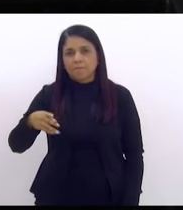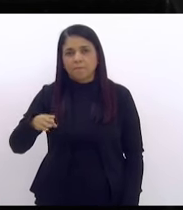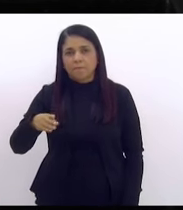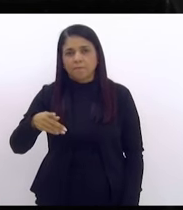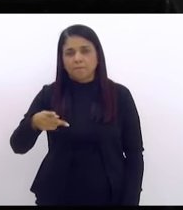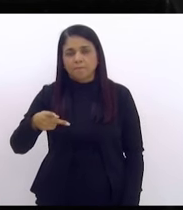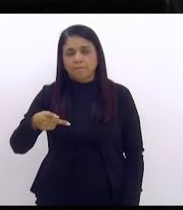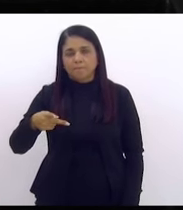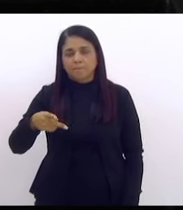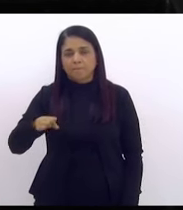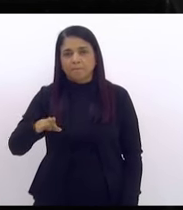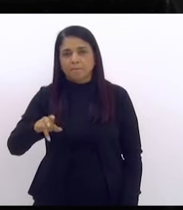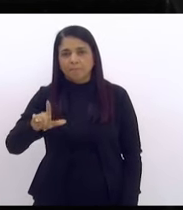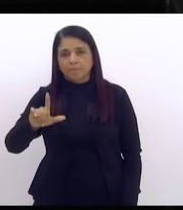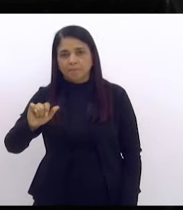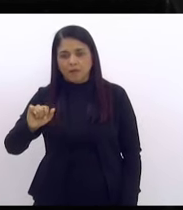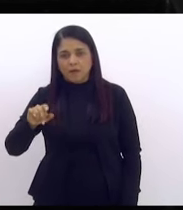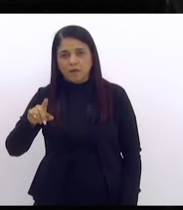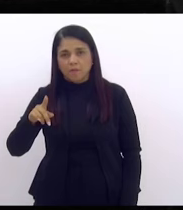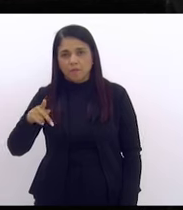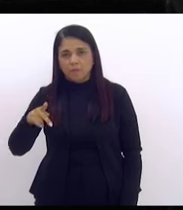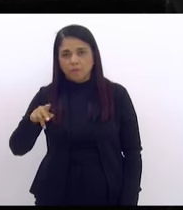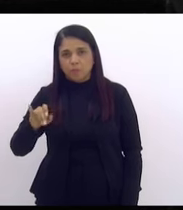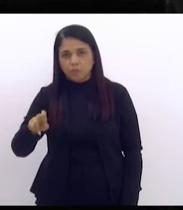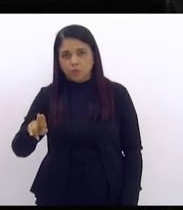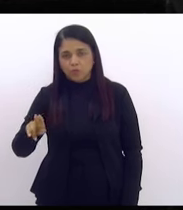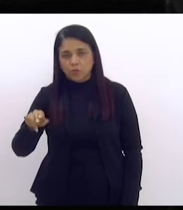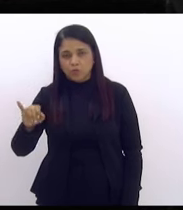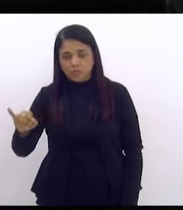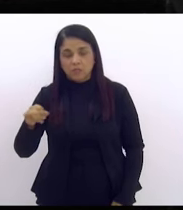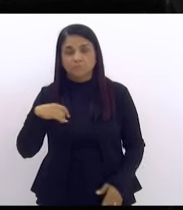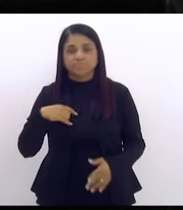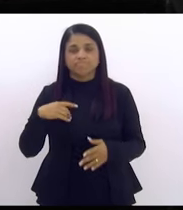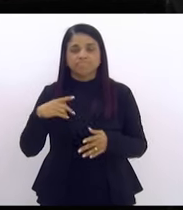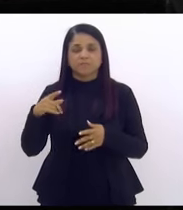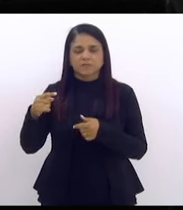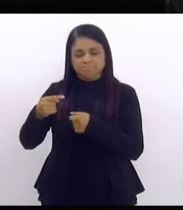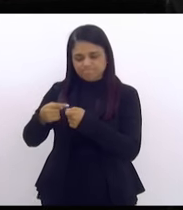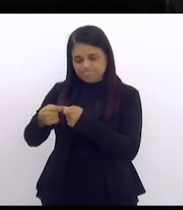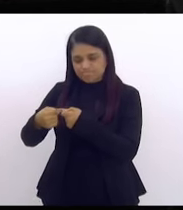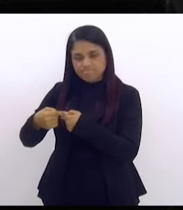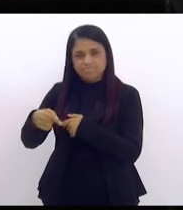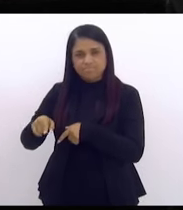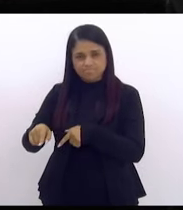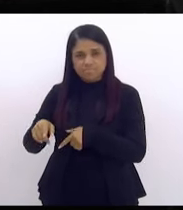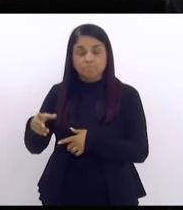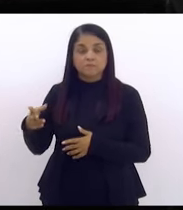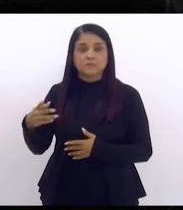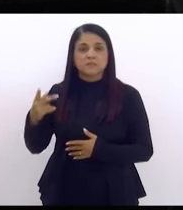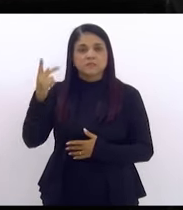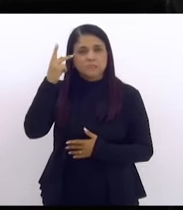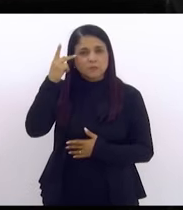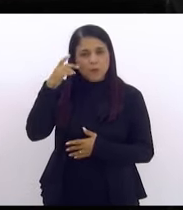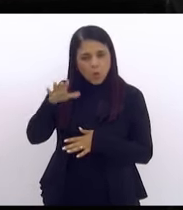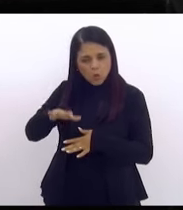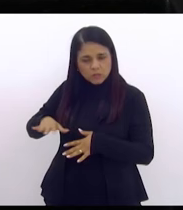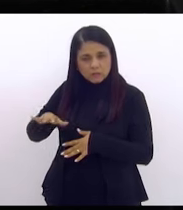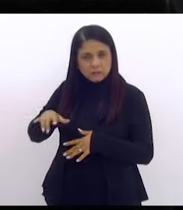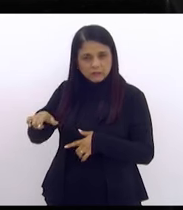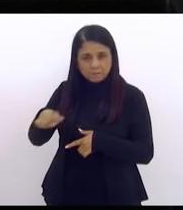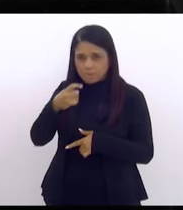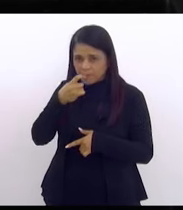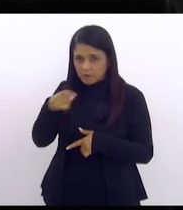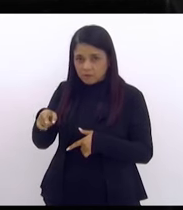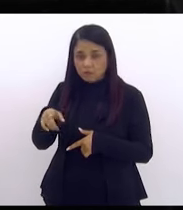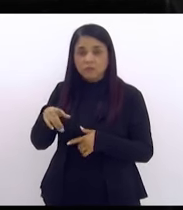Bananal, né, que fica situada no estado de São Paulo. Nós, as famílias perderam tudo, mas logo